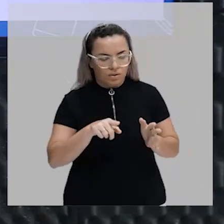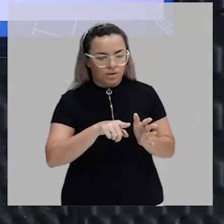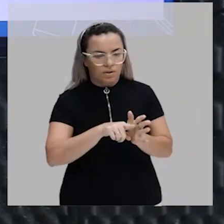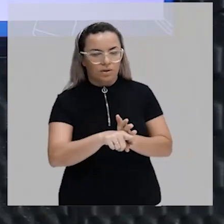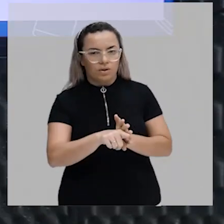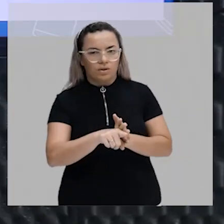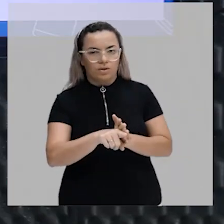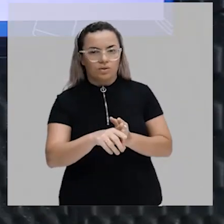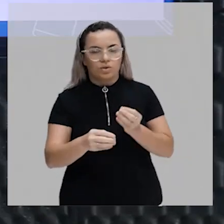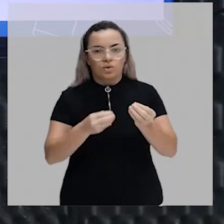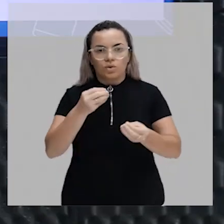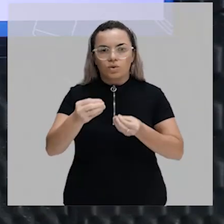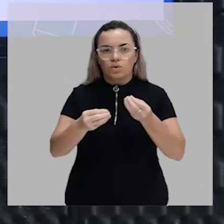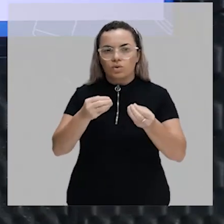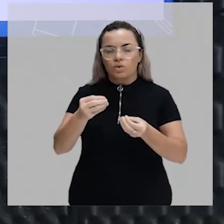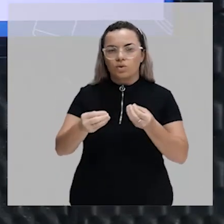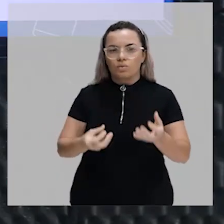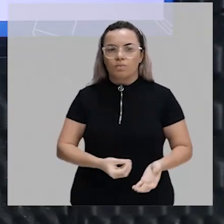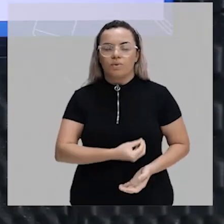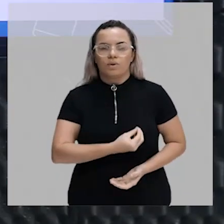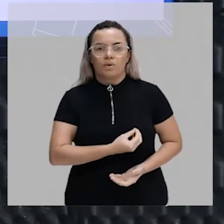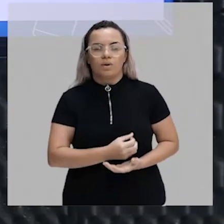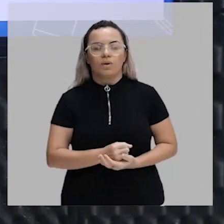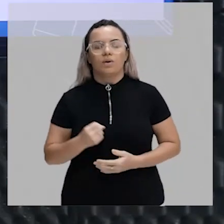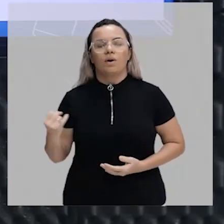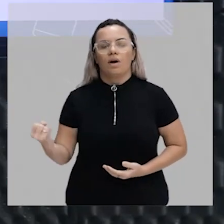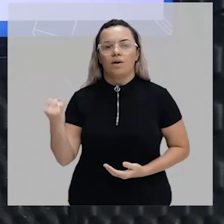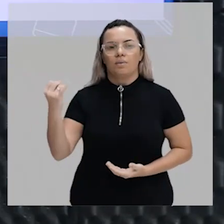existenciais. Outra coisa importante